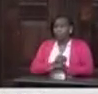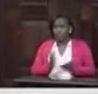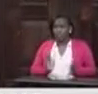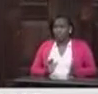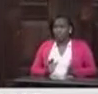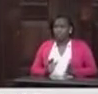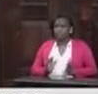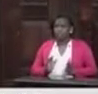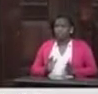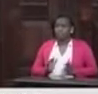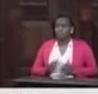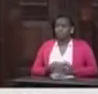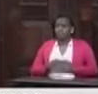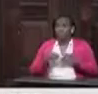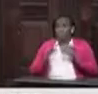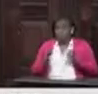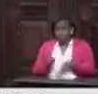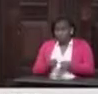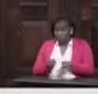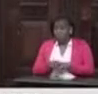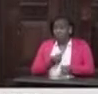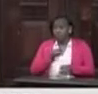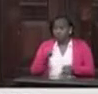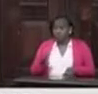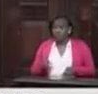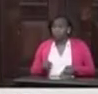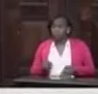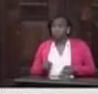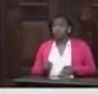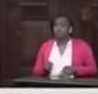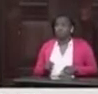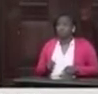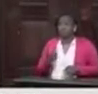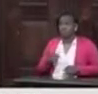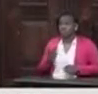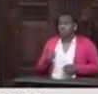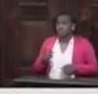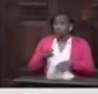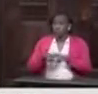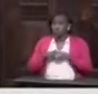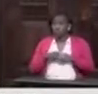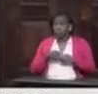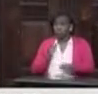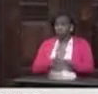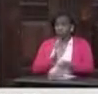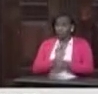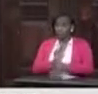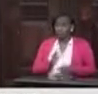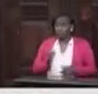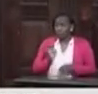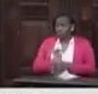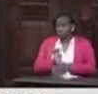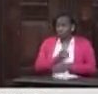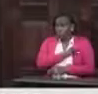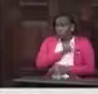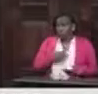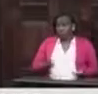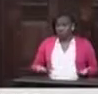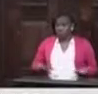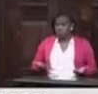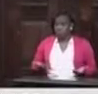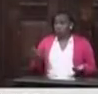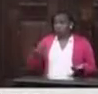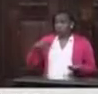mais expressiva e que, com isso, não terão nenhum motivo para defender o Estado do Rio de Janeiro. Não